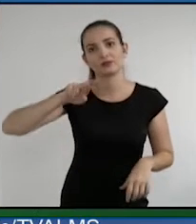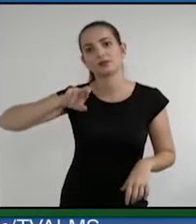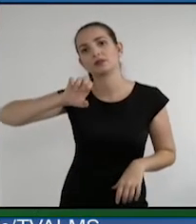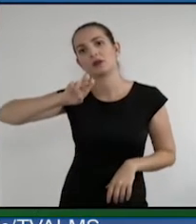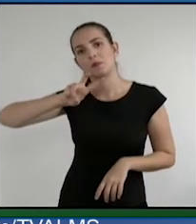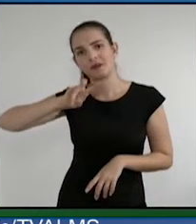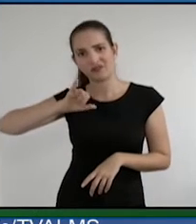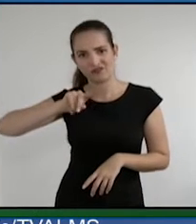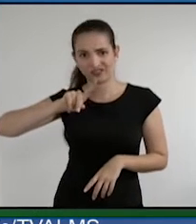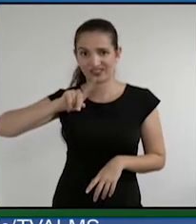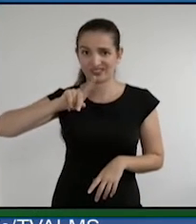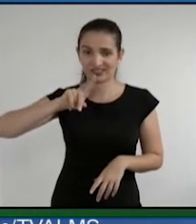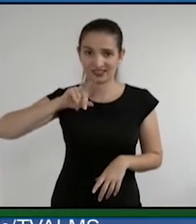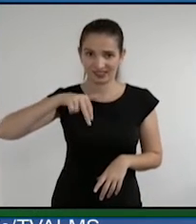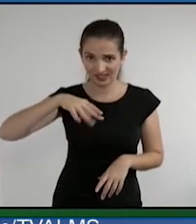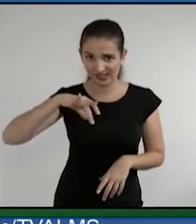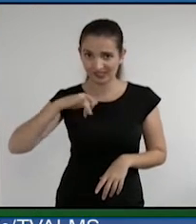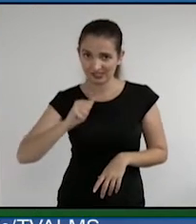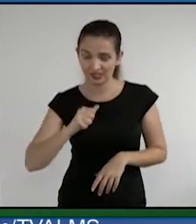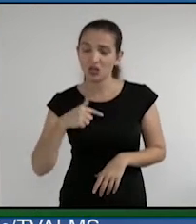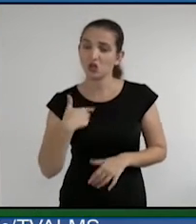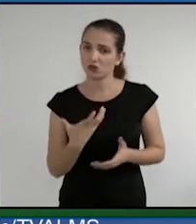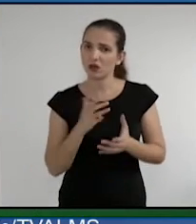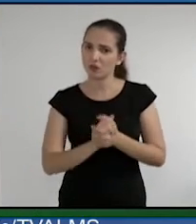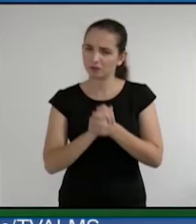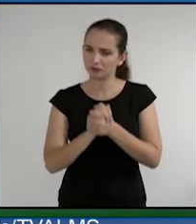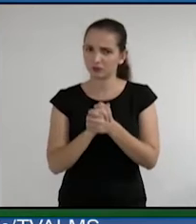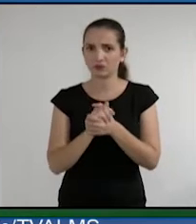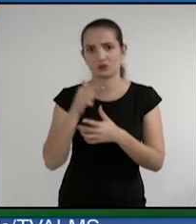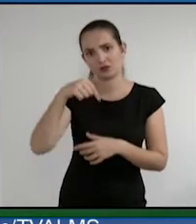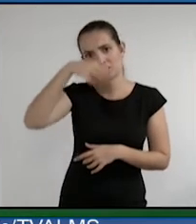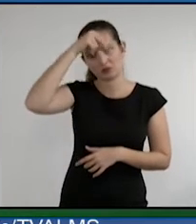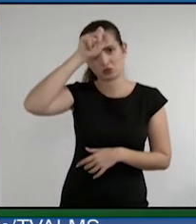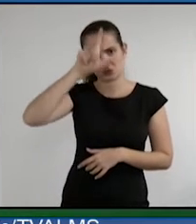pressão, e aí quero parabenizar Mato Grosso do Sul